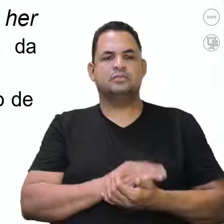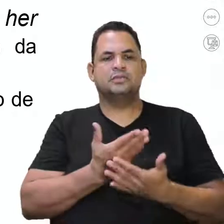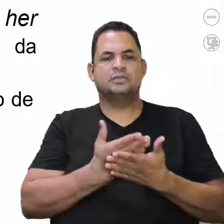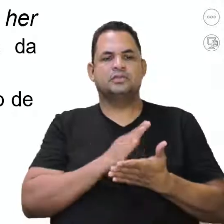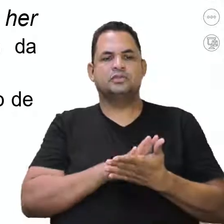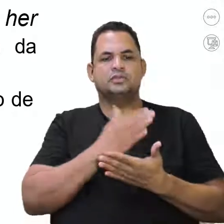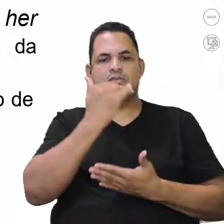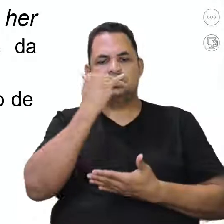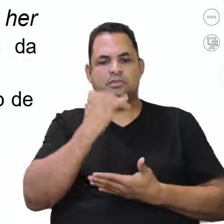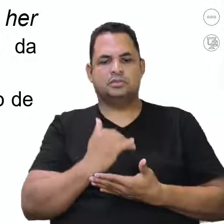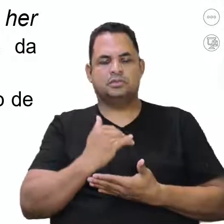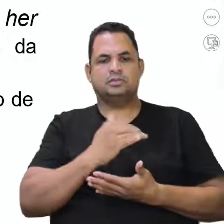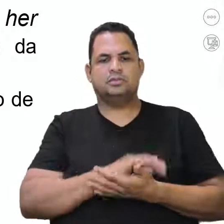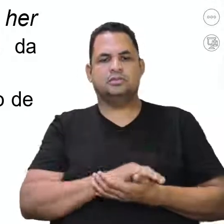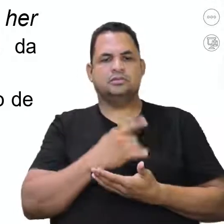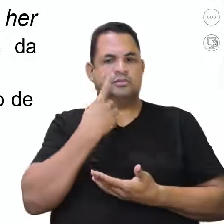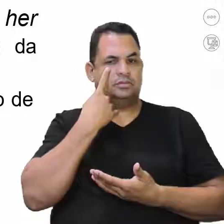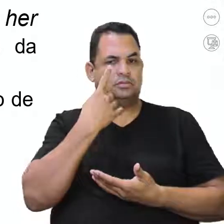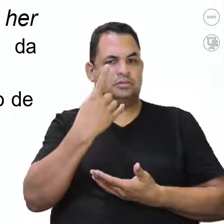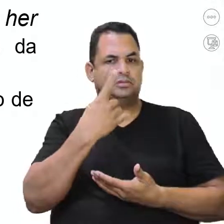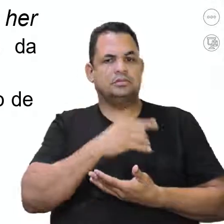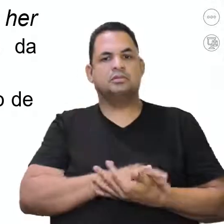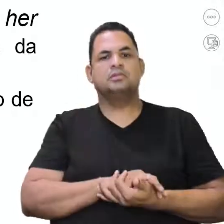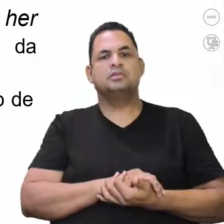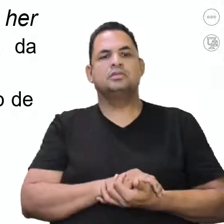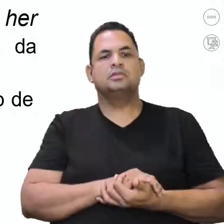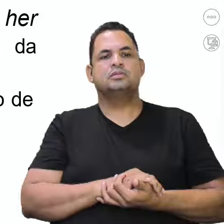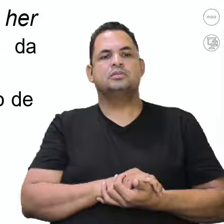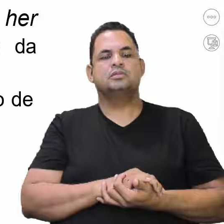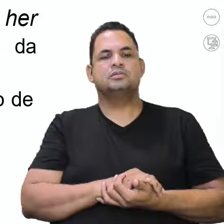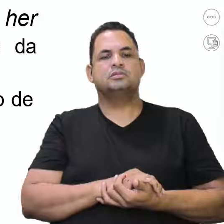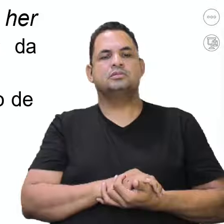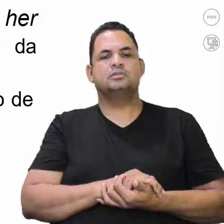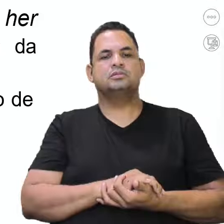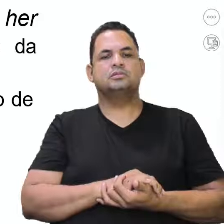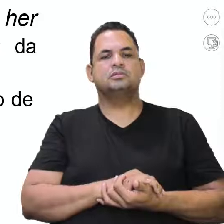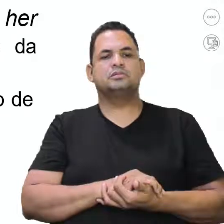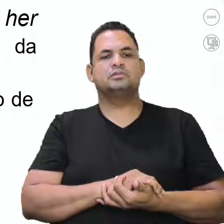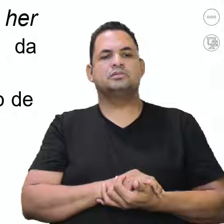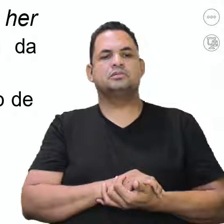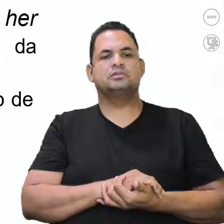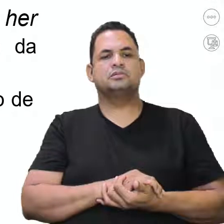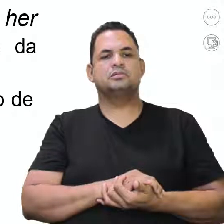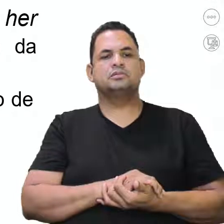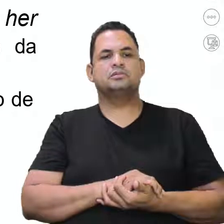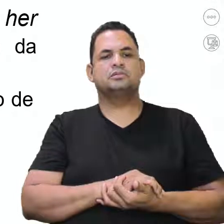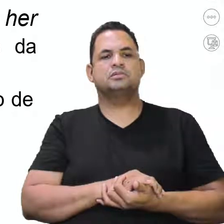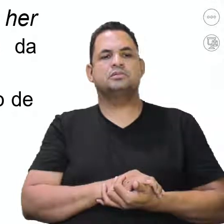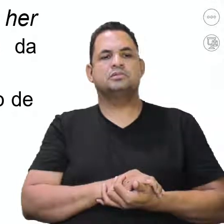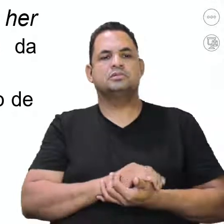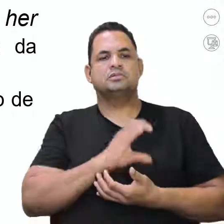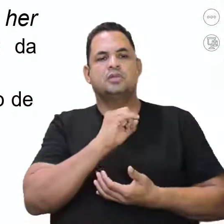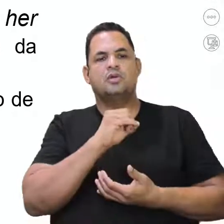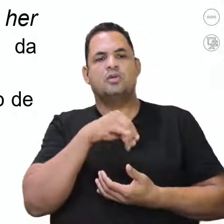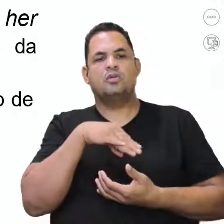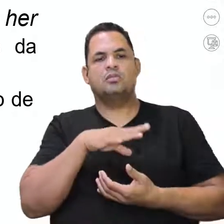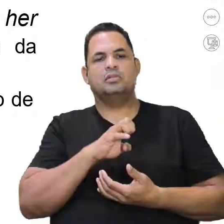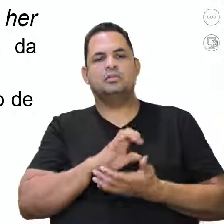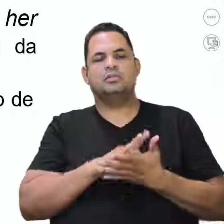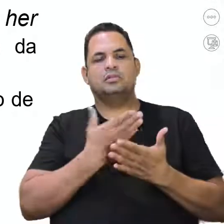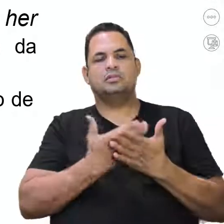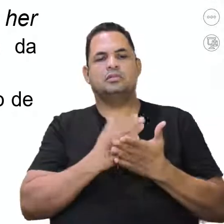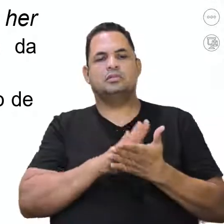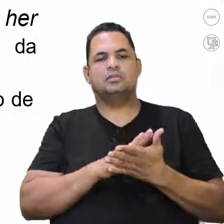já está aqui embaixo para vocês darem uma olhada, só que a gente vai trabalhar primeiro com some aqui e a sua tradução. Então